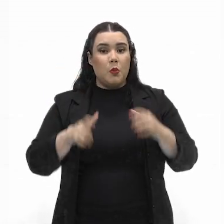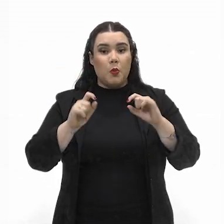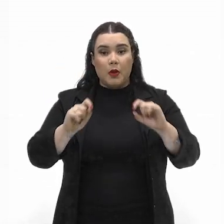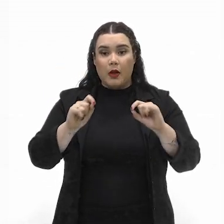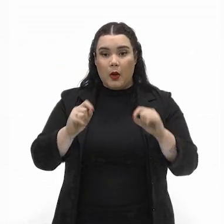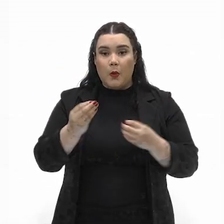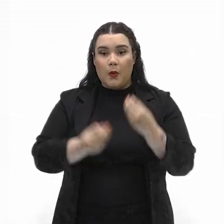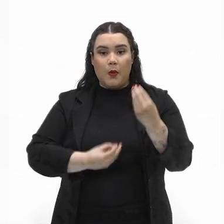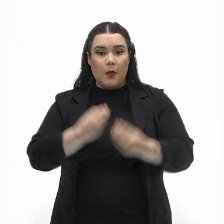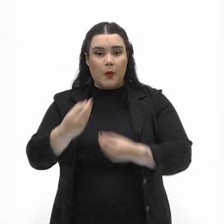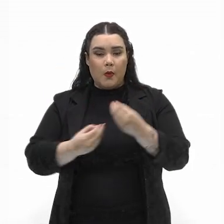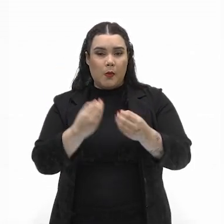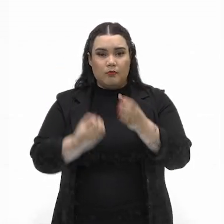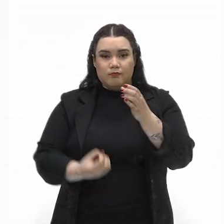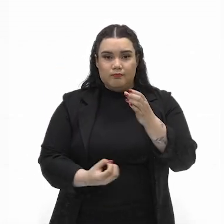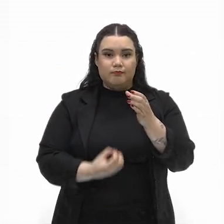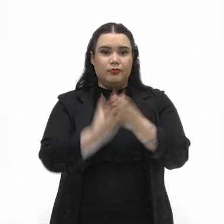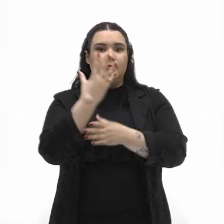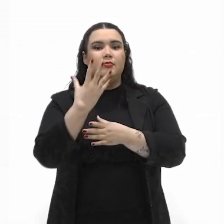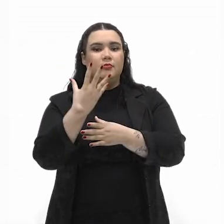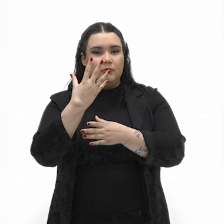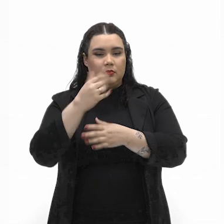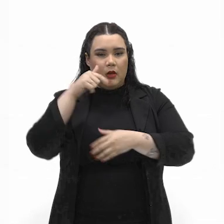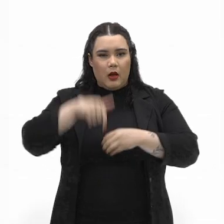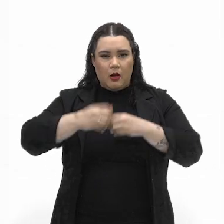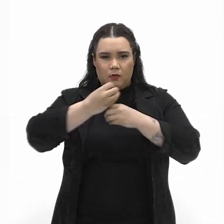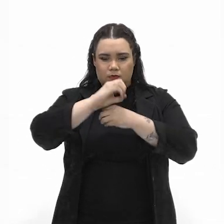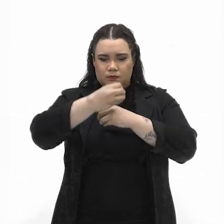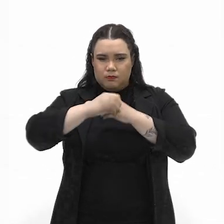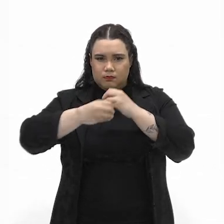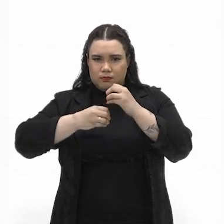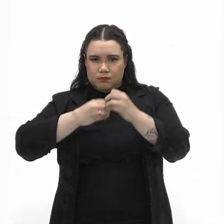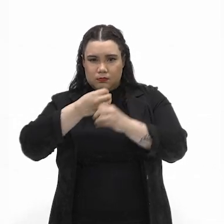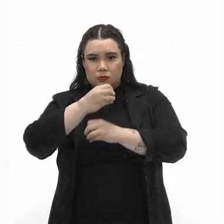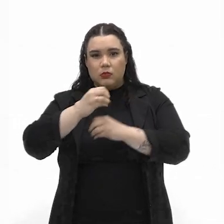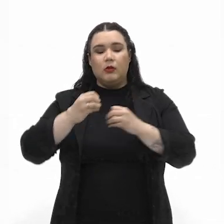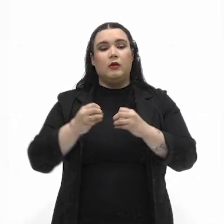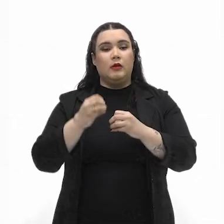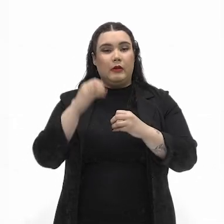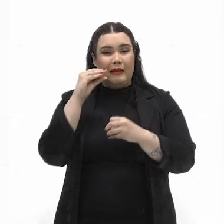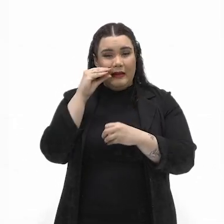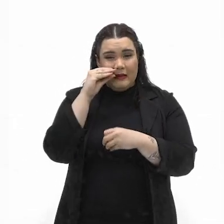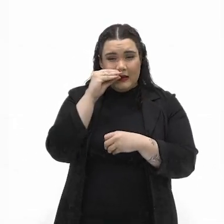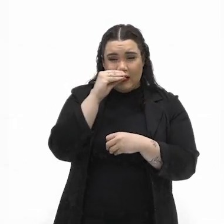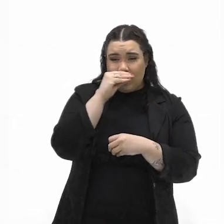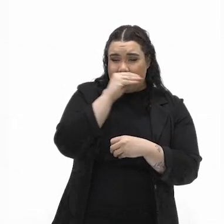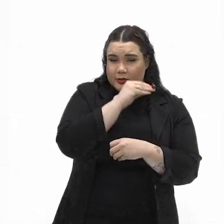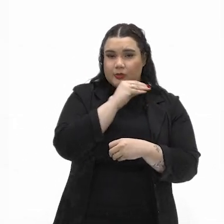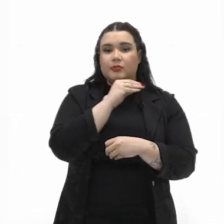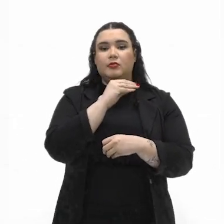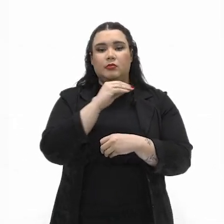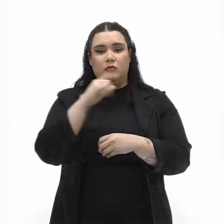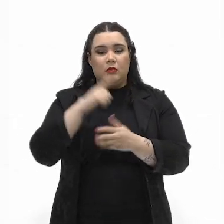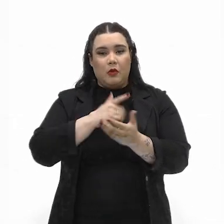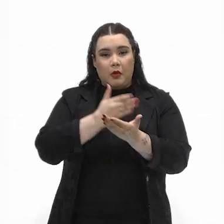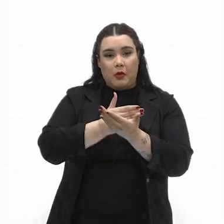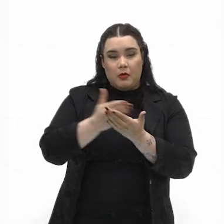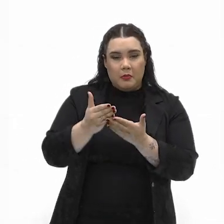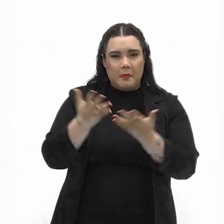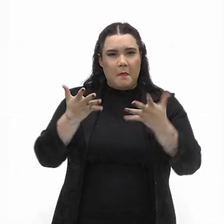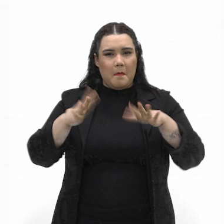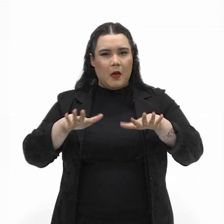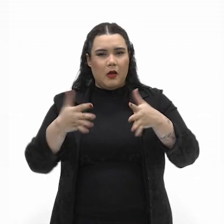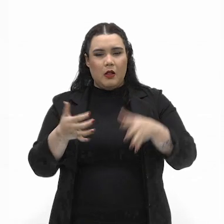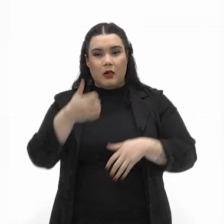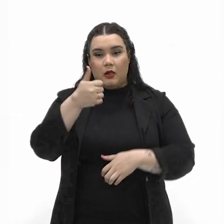partir de uma expansão violenta de uma partícula muito densa e extremamente quente, que teve início cerca de